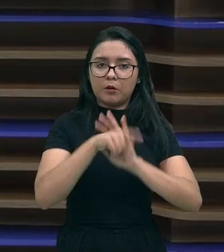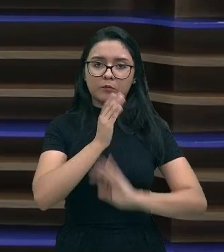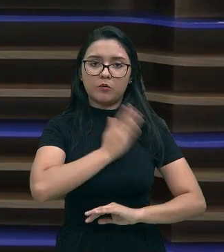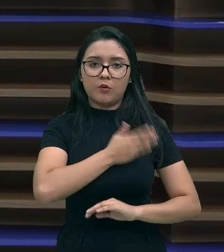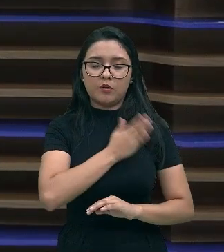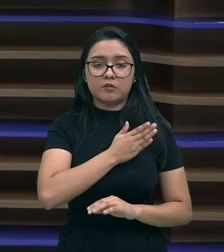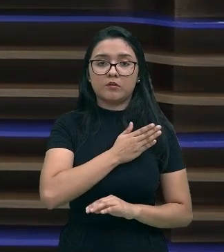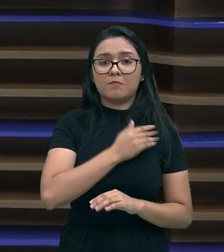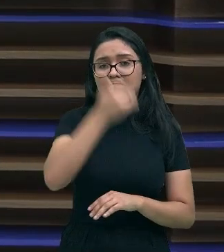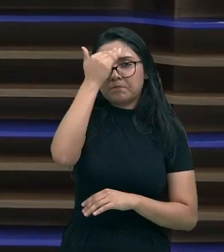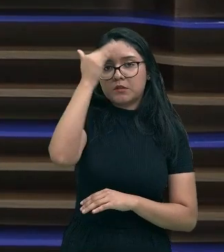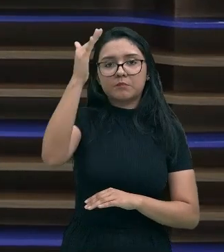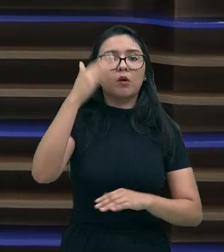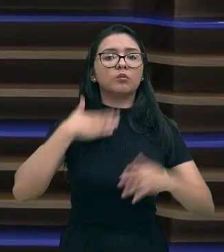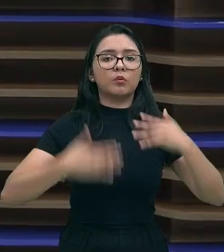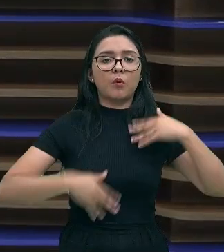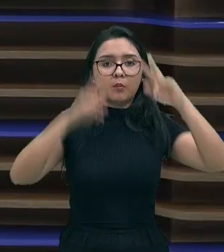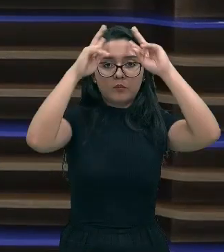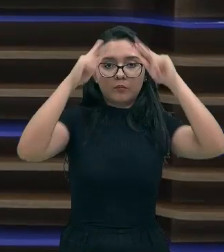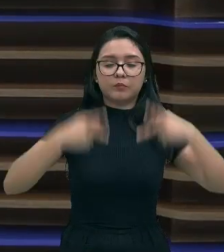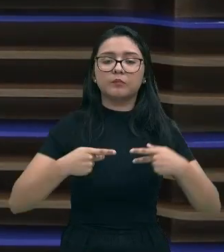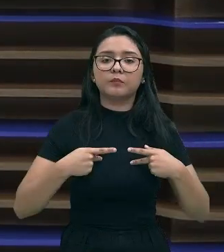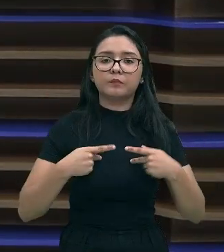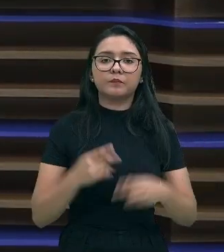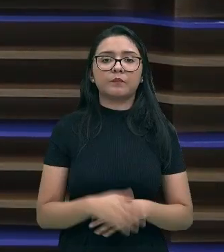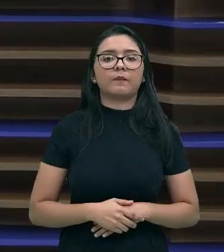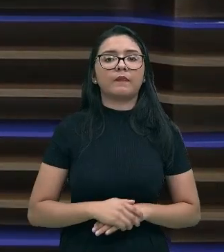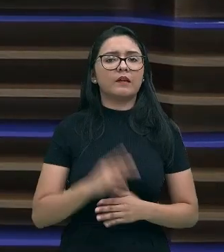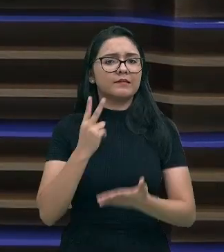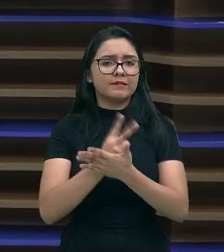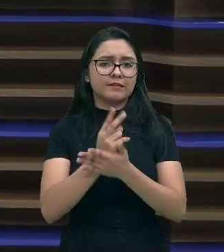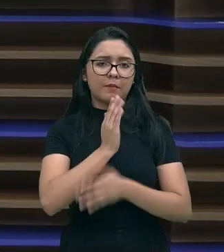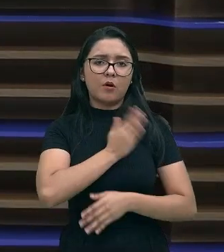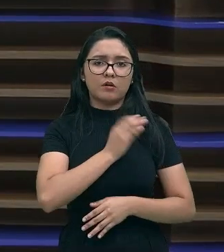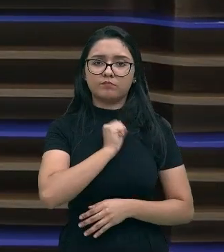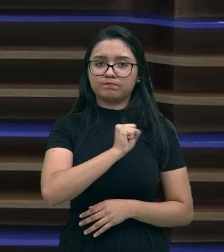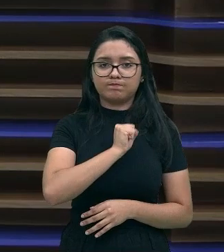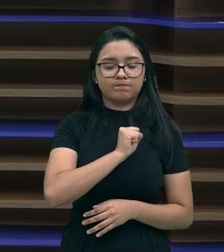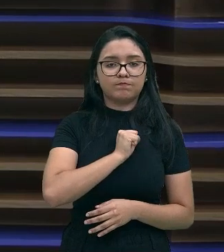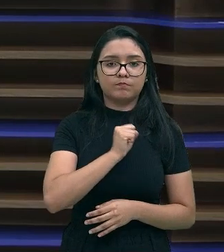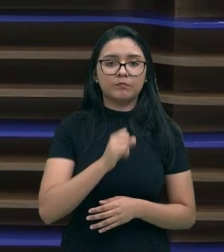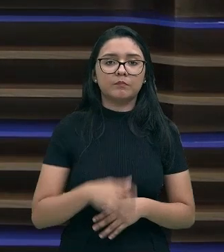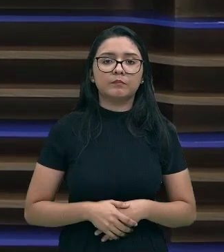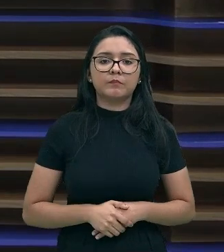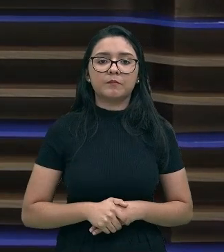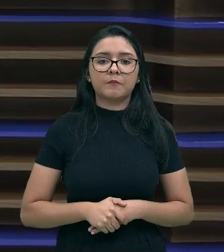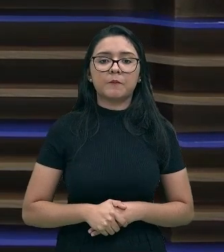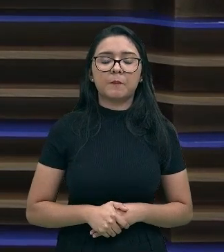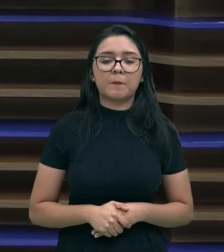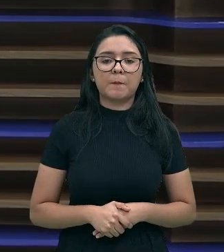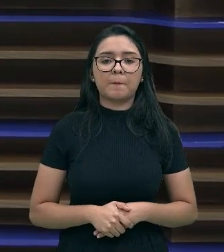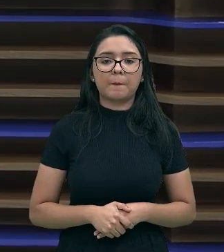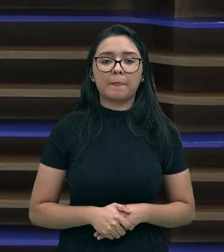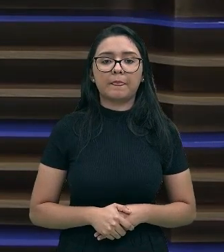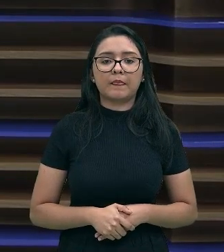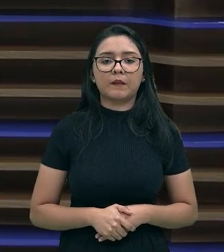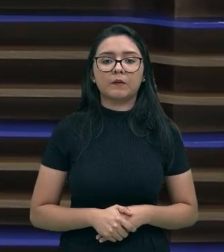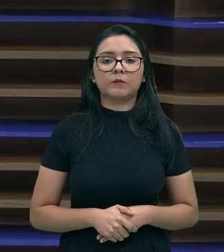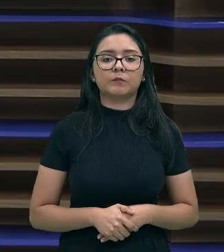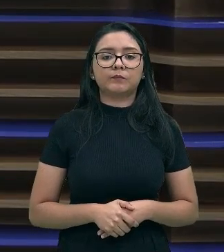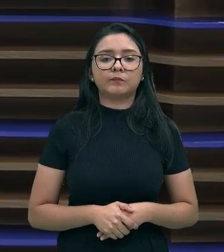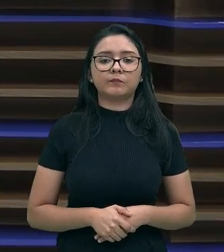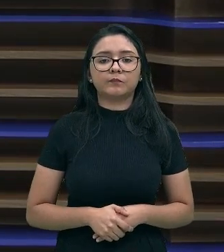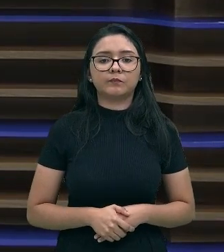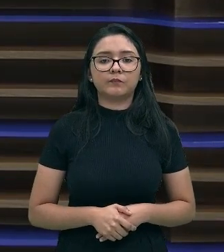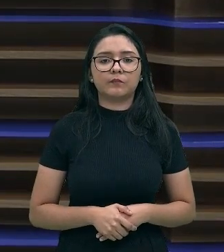sistema circulatório, né? Então ele trabalha constantemente, né? E a gente vai observar novamente a anatomia do coração, justamente para